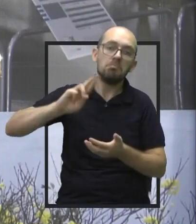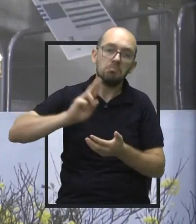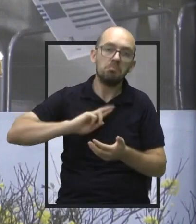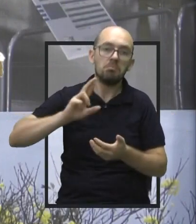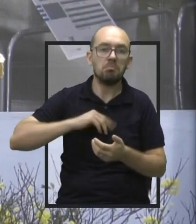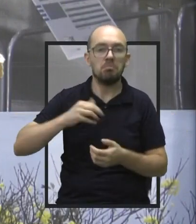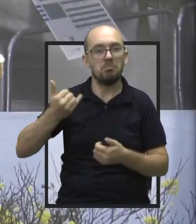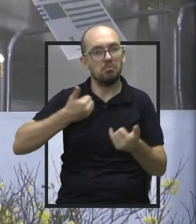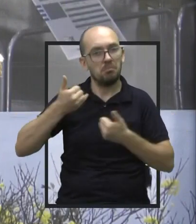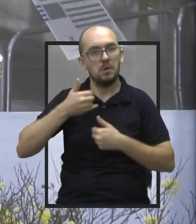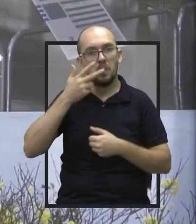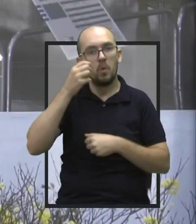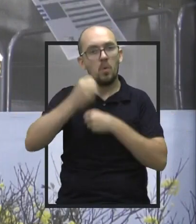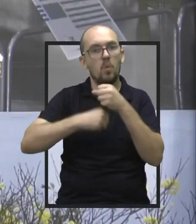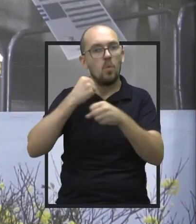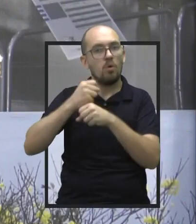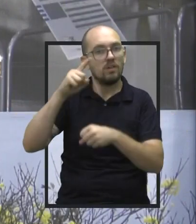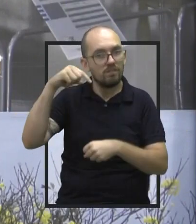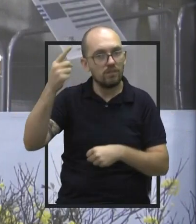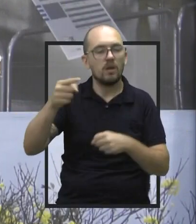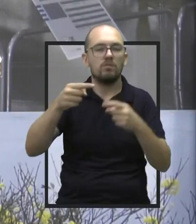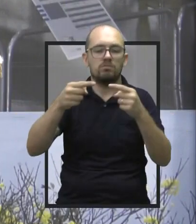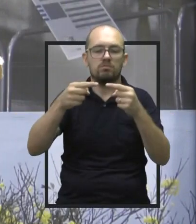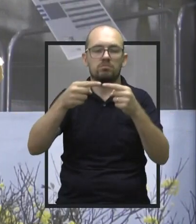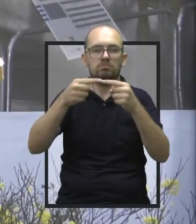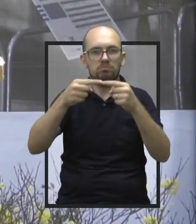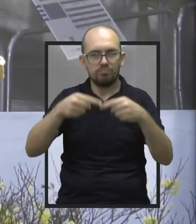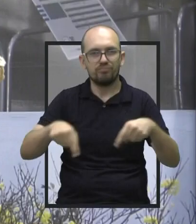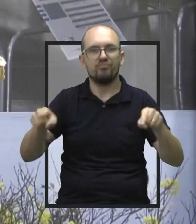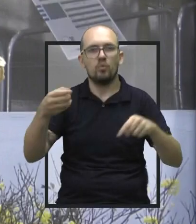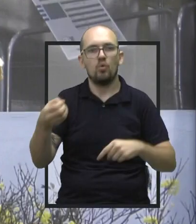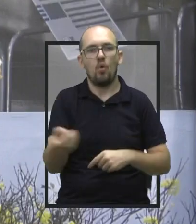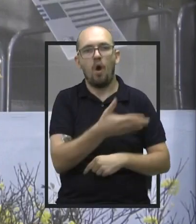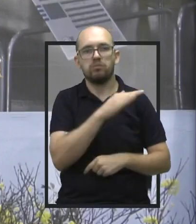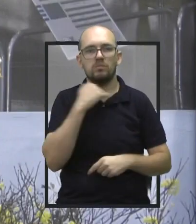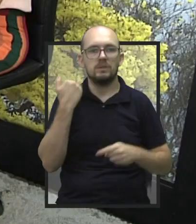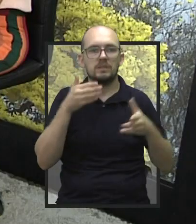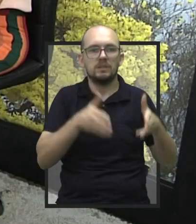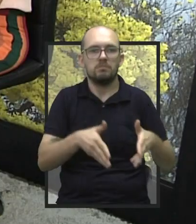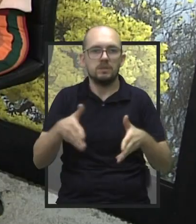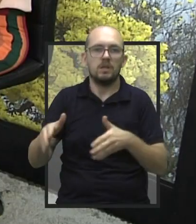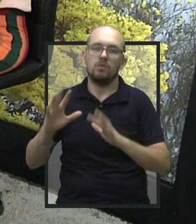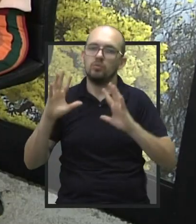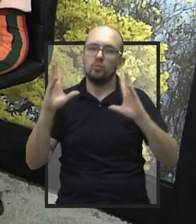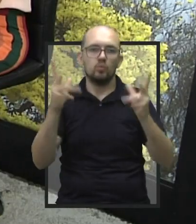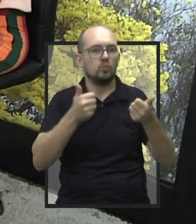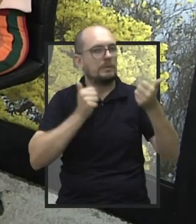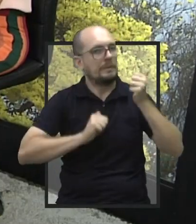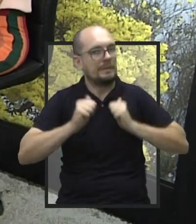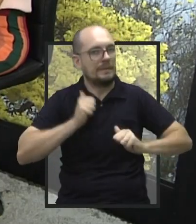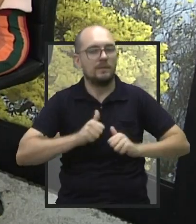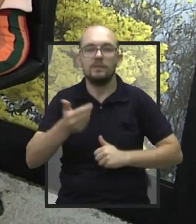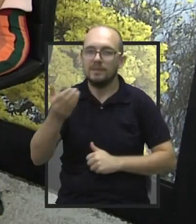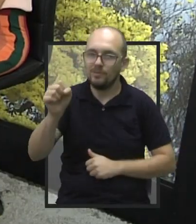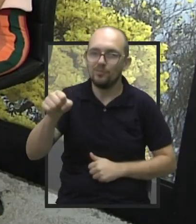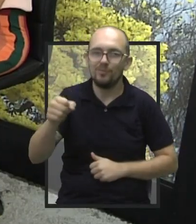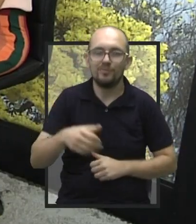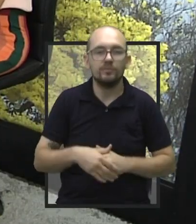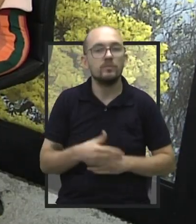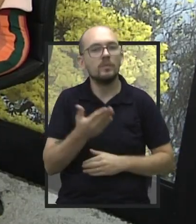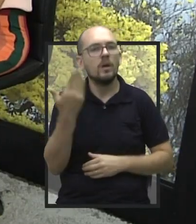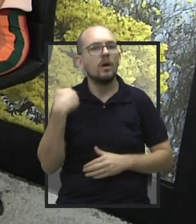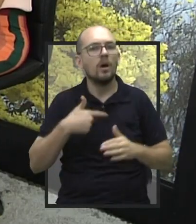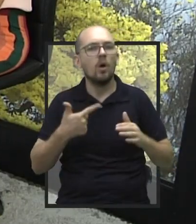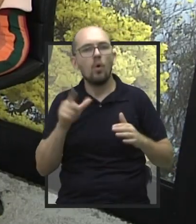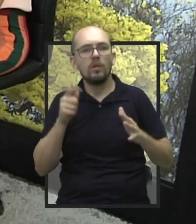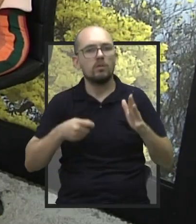em breve aí, no ano que vem, a gente vai ter a inauguração do novo cemitério. Todo mundo na expectativa. Sim. Tem uma outra cobrança que a senhora